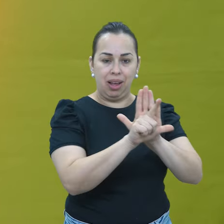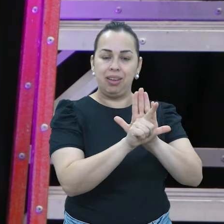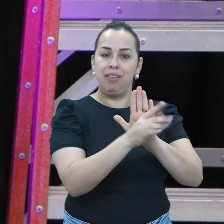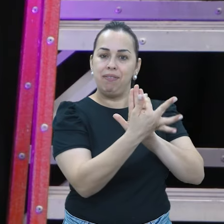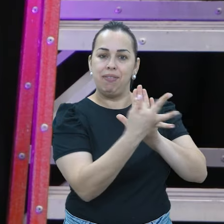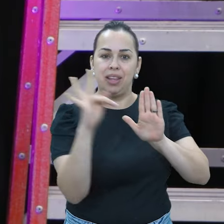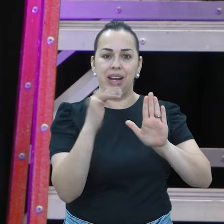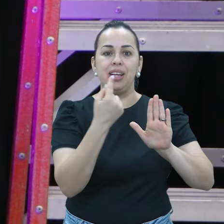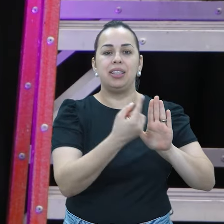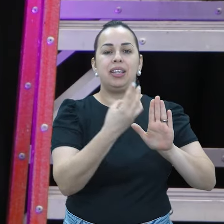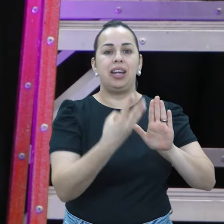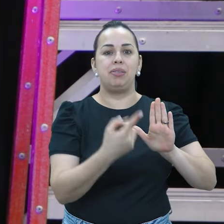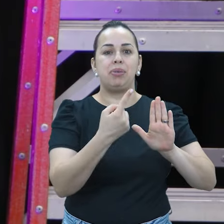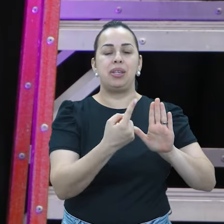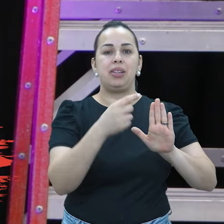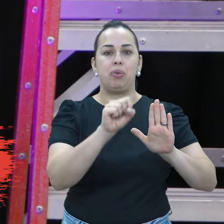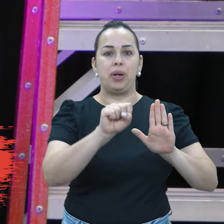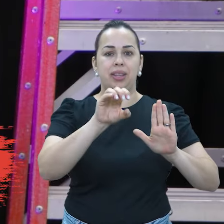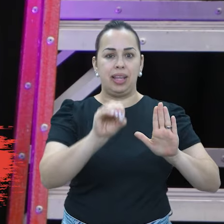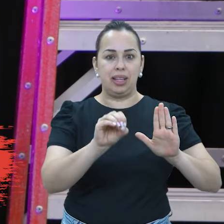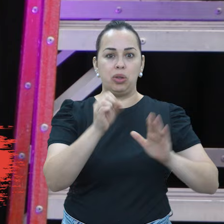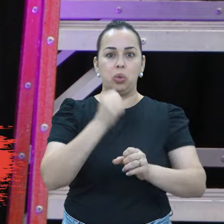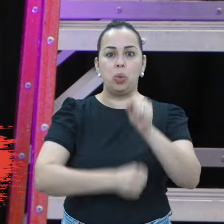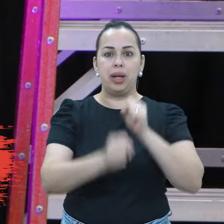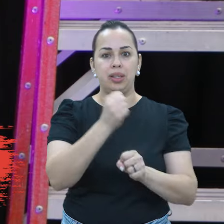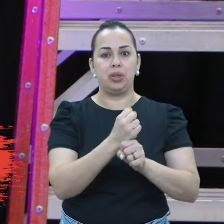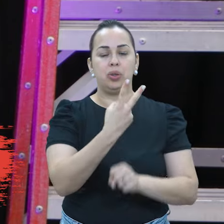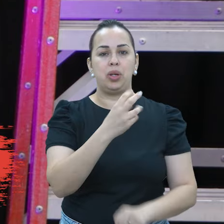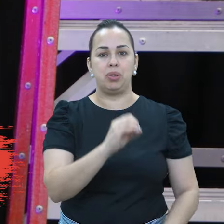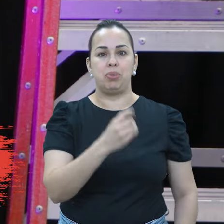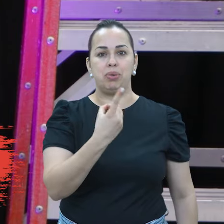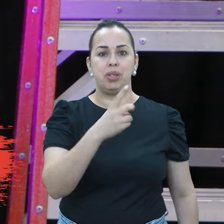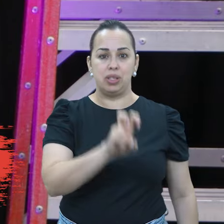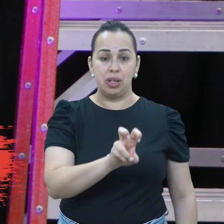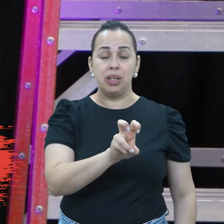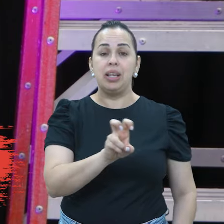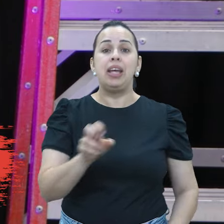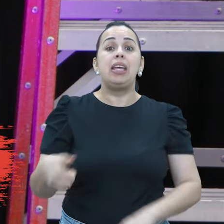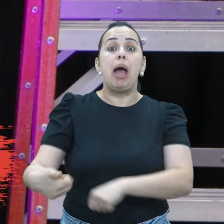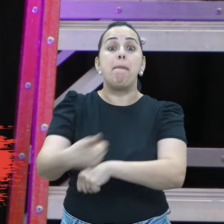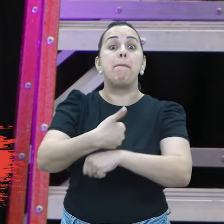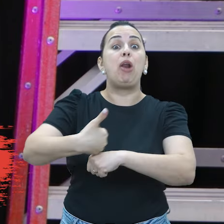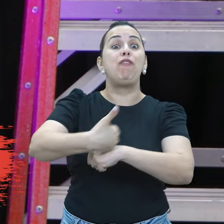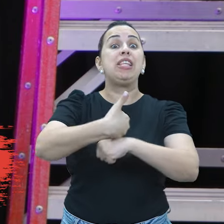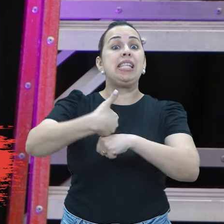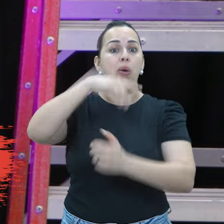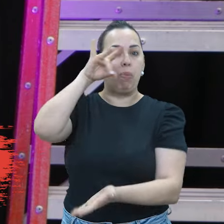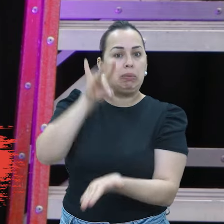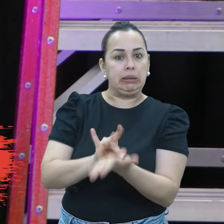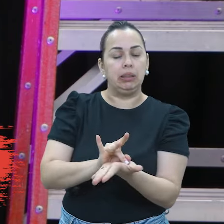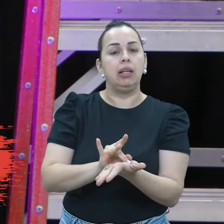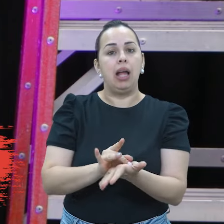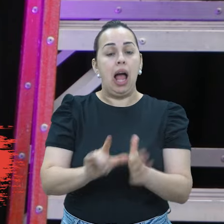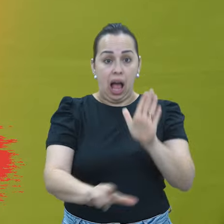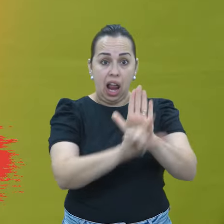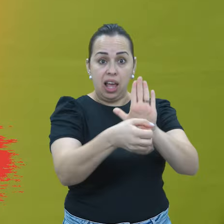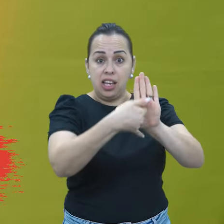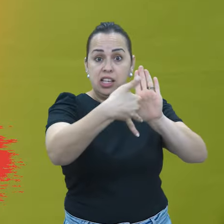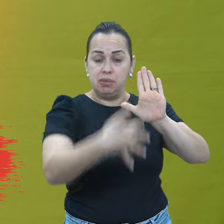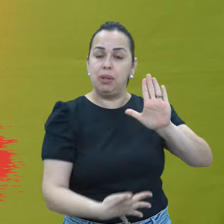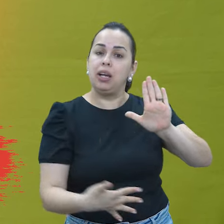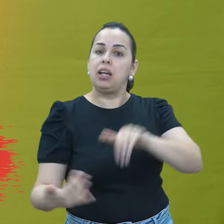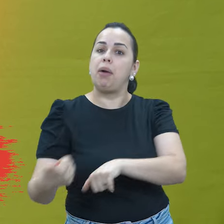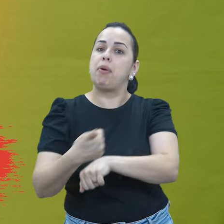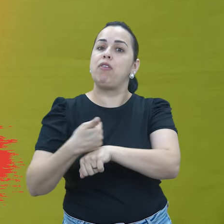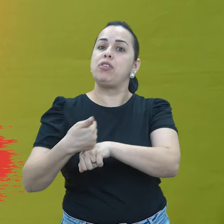lei. Um exemplo é a Lei Federal 13.180, de 2015, que trata da profissão do artesão. A